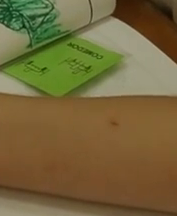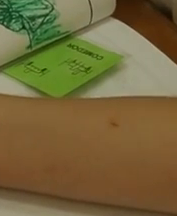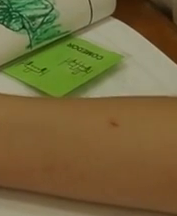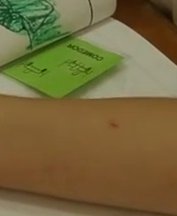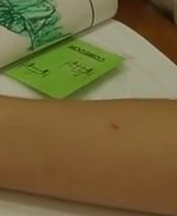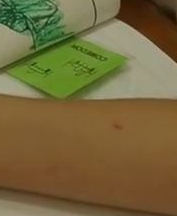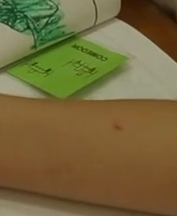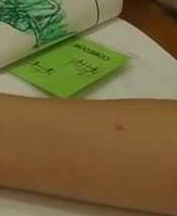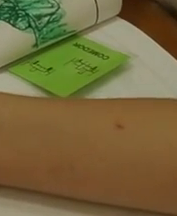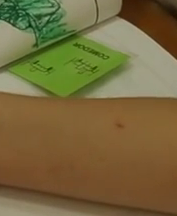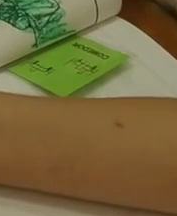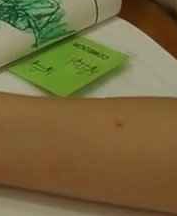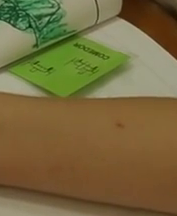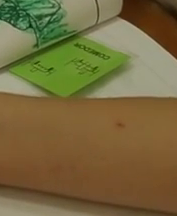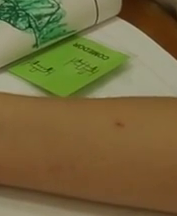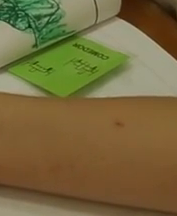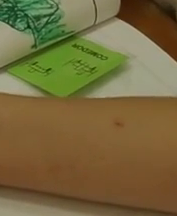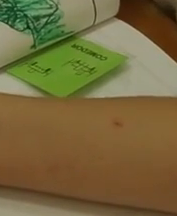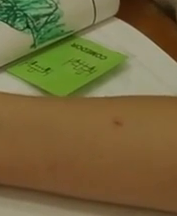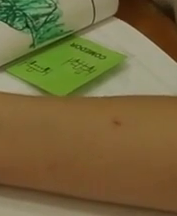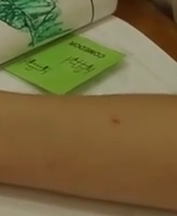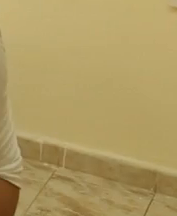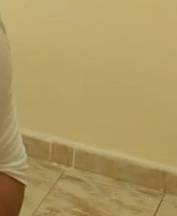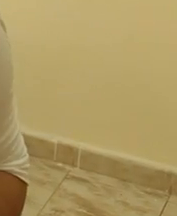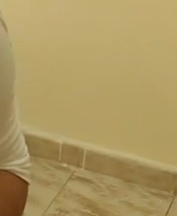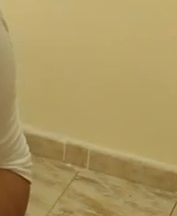menino a circular figuras em um livro.